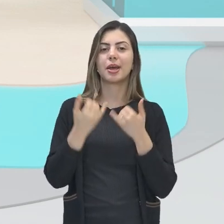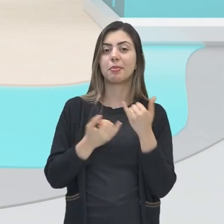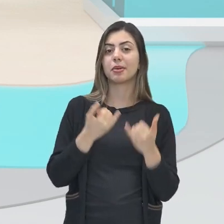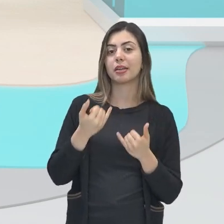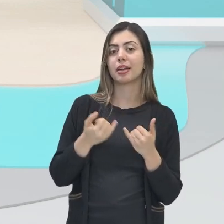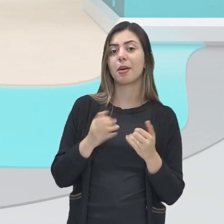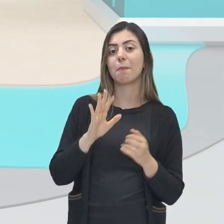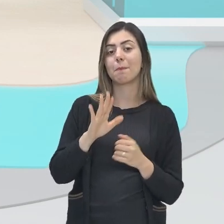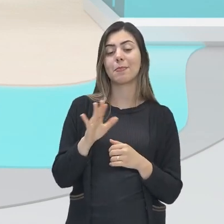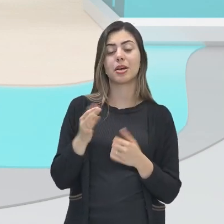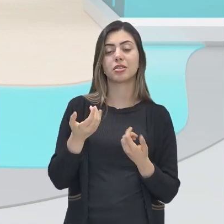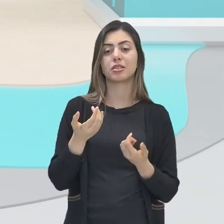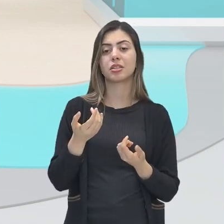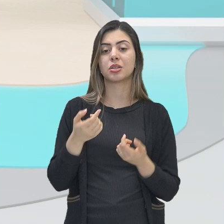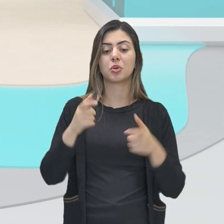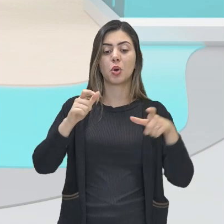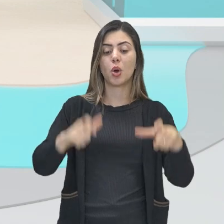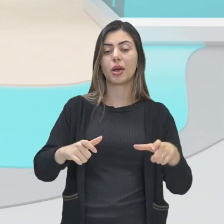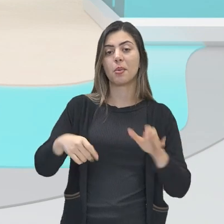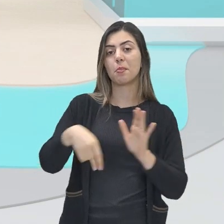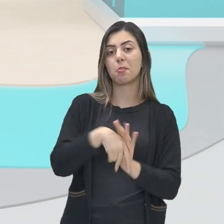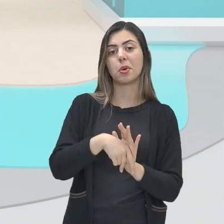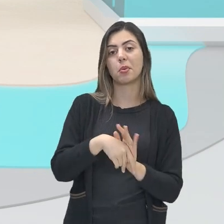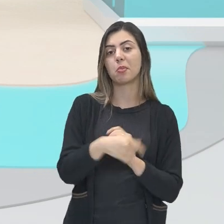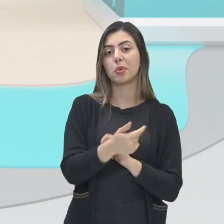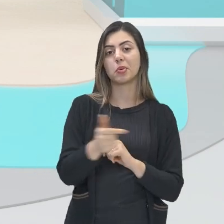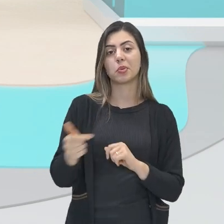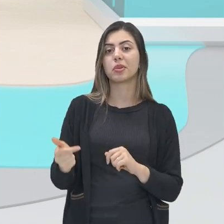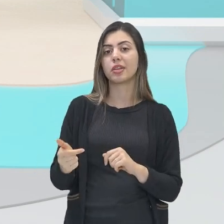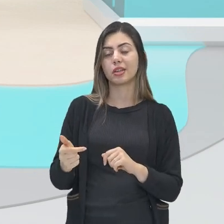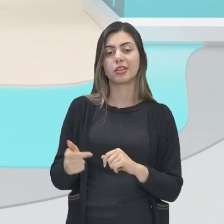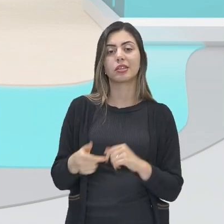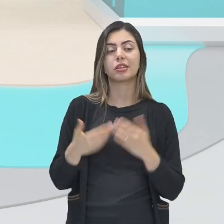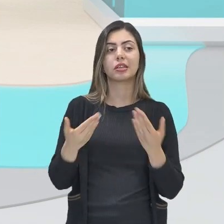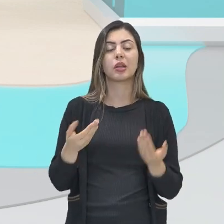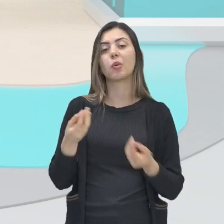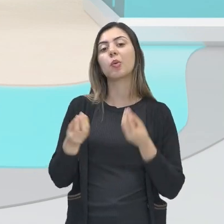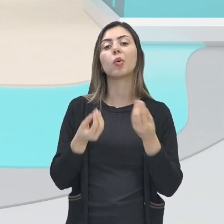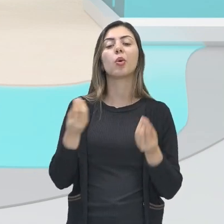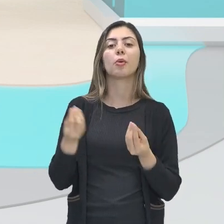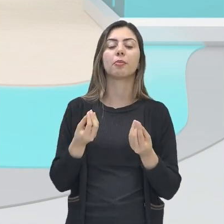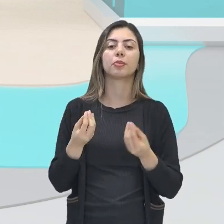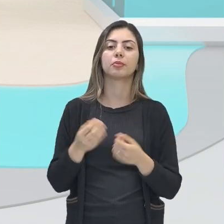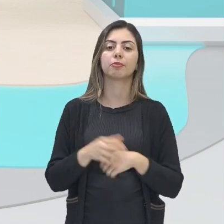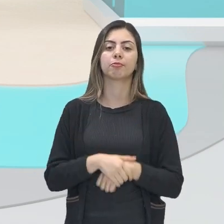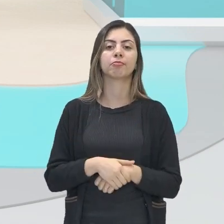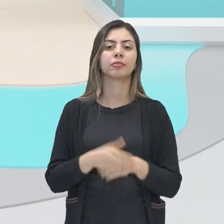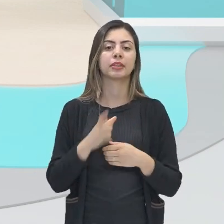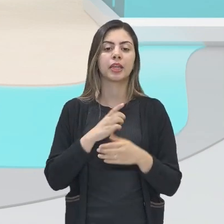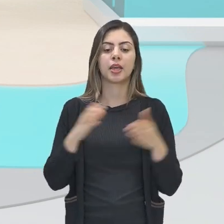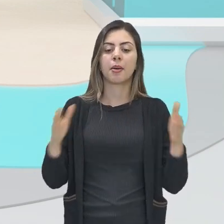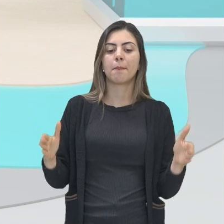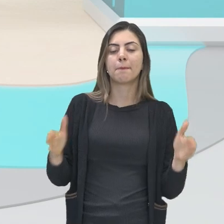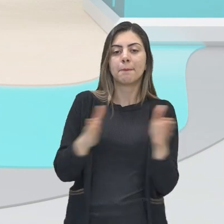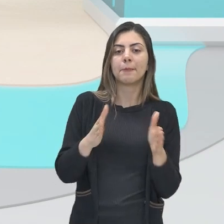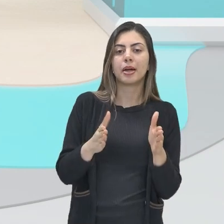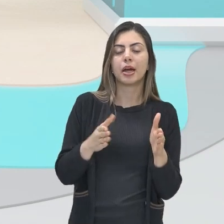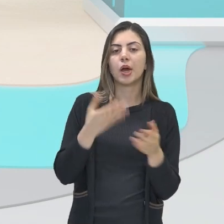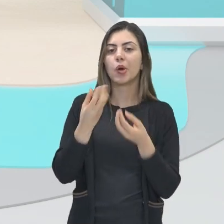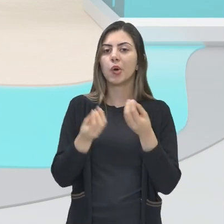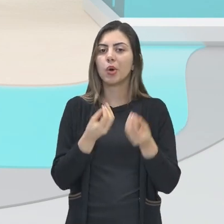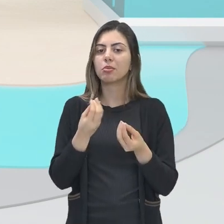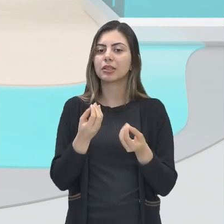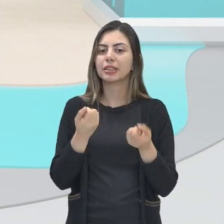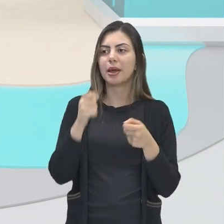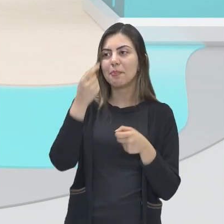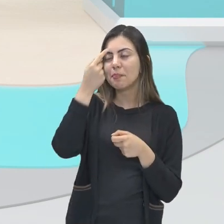e não tem como jogar num espaço, num campo ou numa quadra, está no espaço pequeno, o que faz? Inventa,